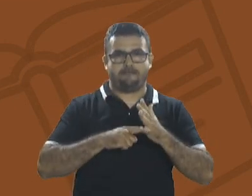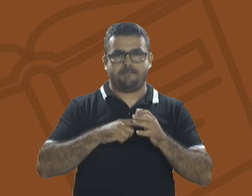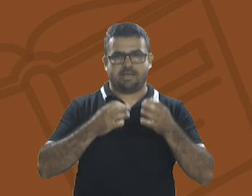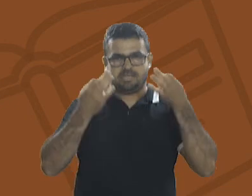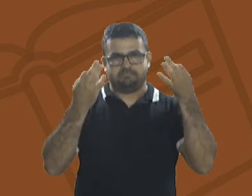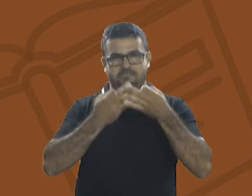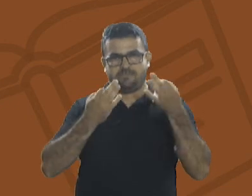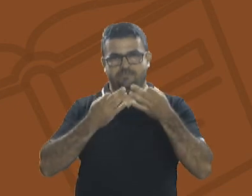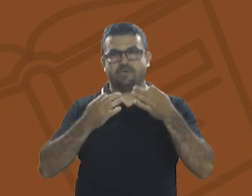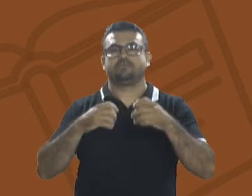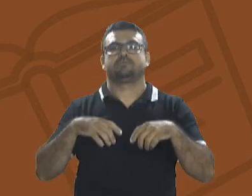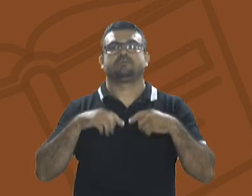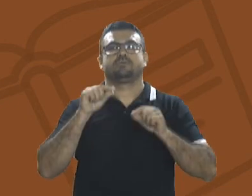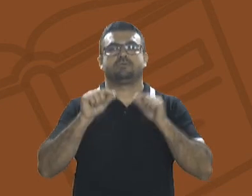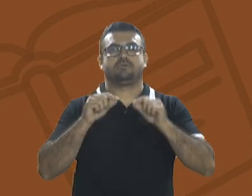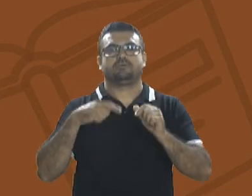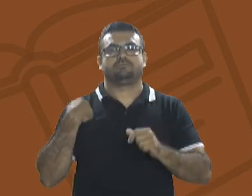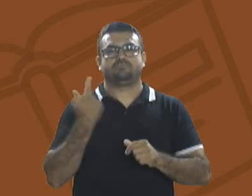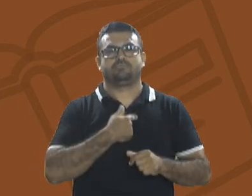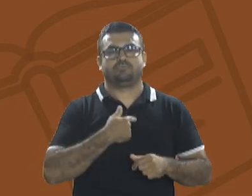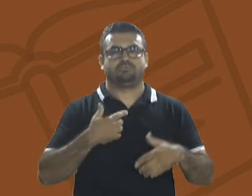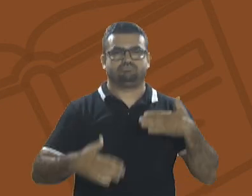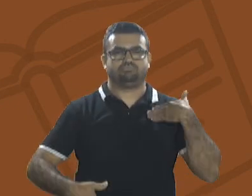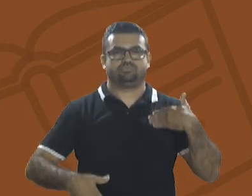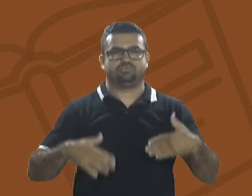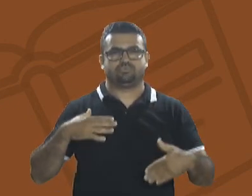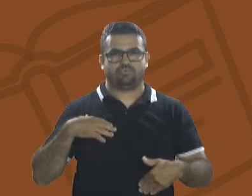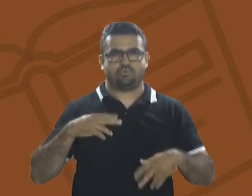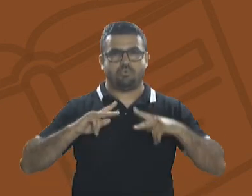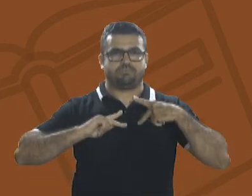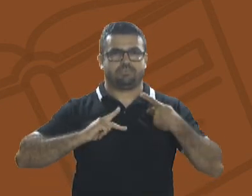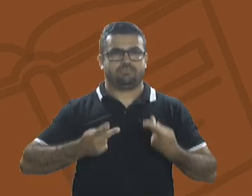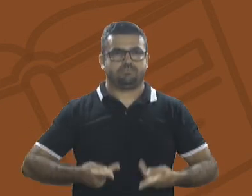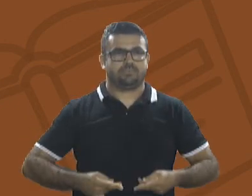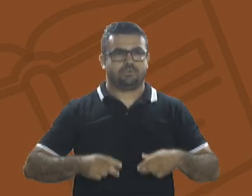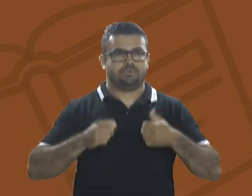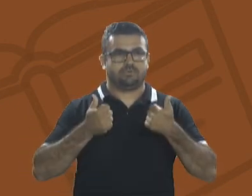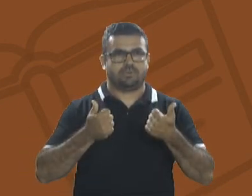o nosso corpo, certo? Então, gente,